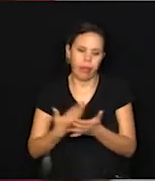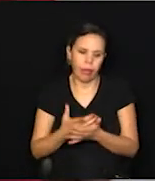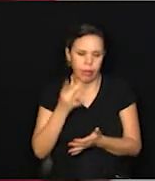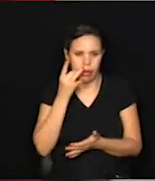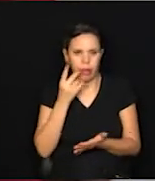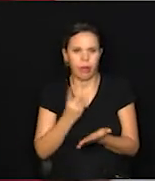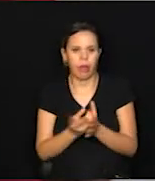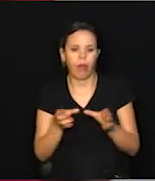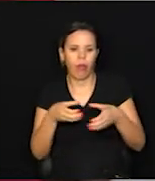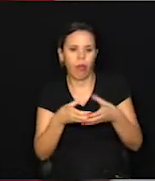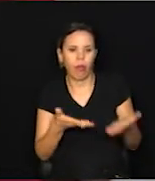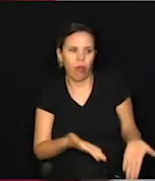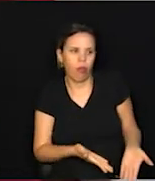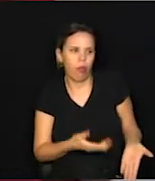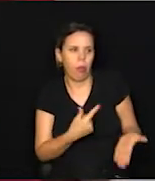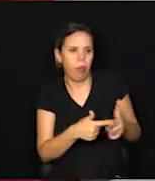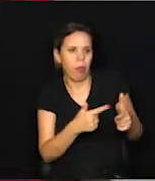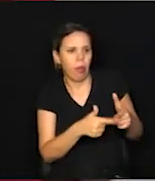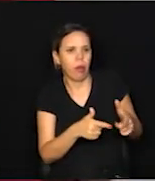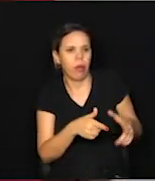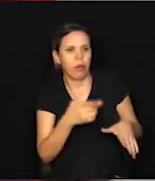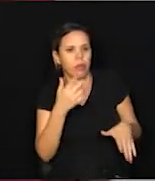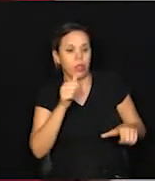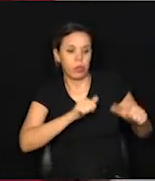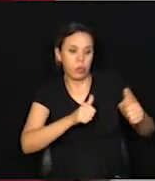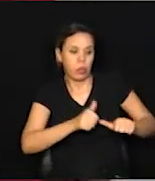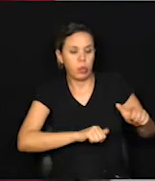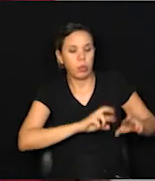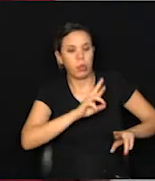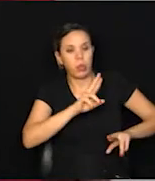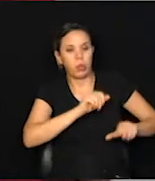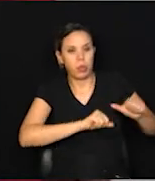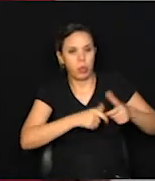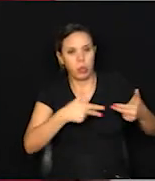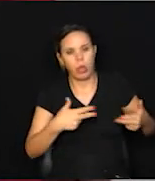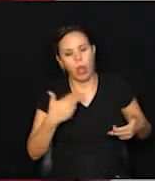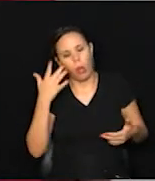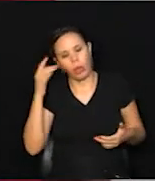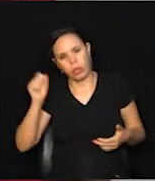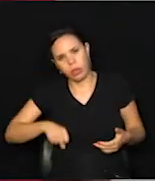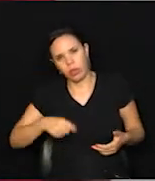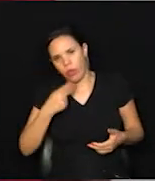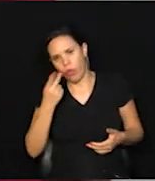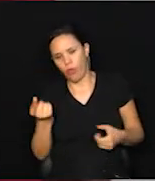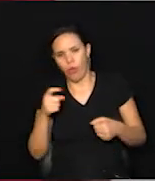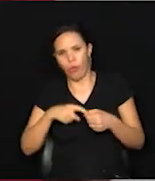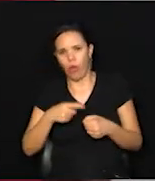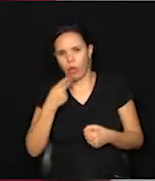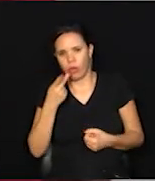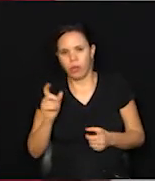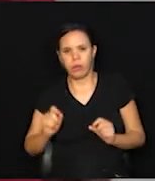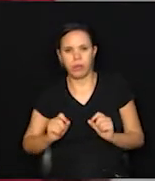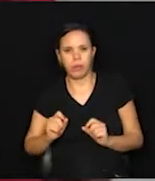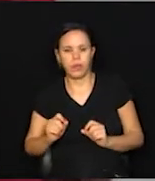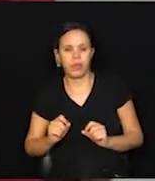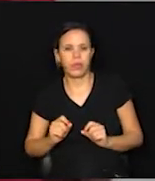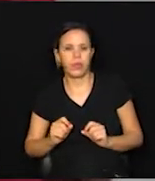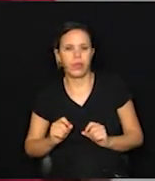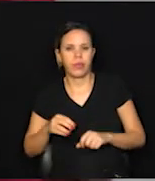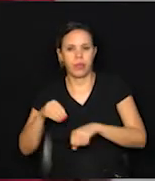mesmo balaio. A gente precisa filtrar alguma coisa assim. O que eu disse e volto a dizer é que a